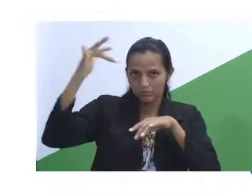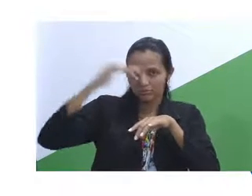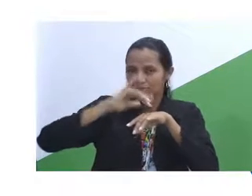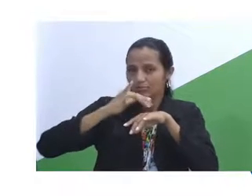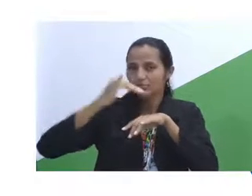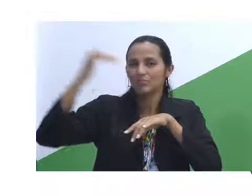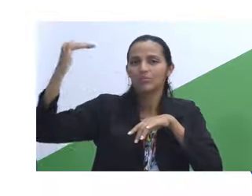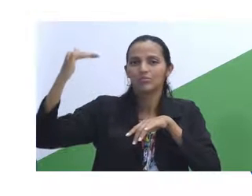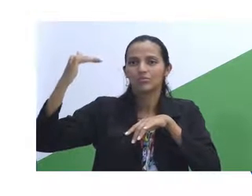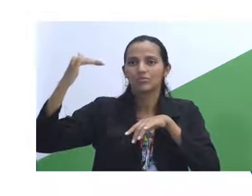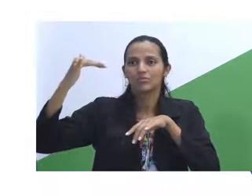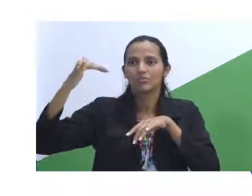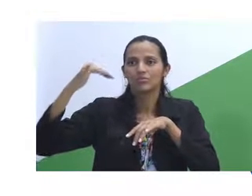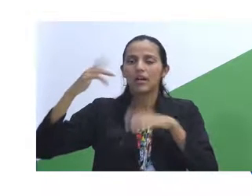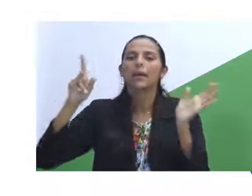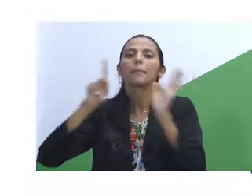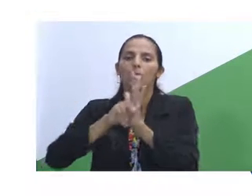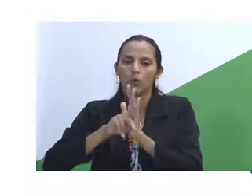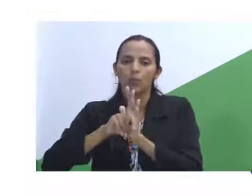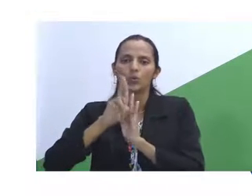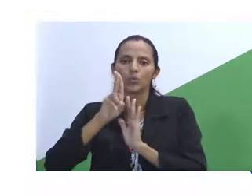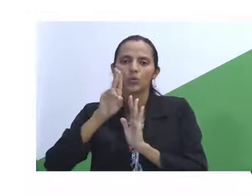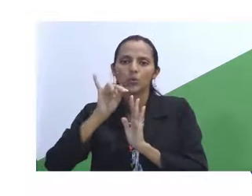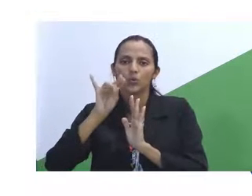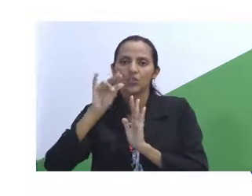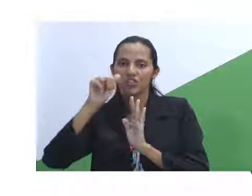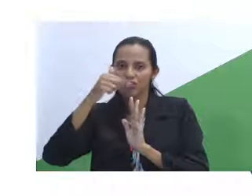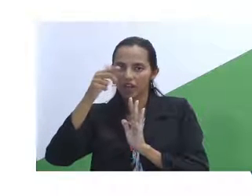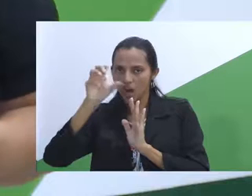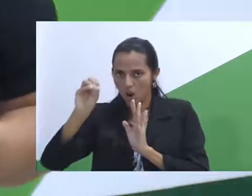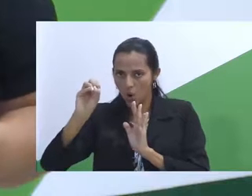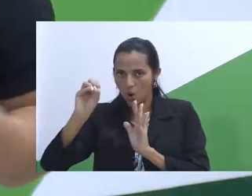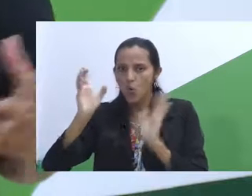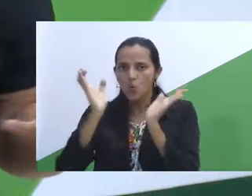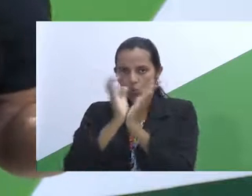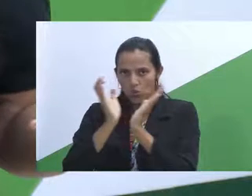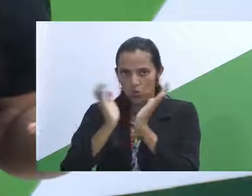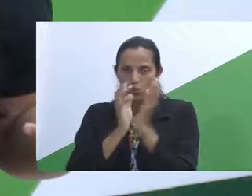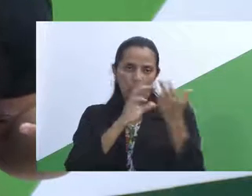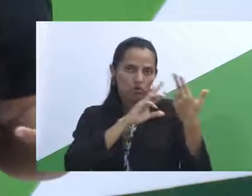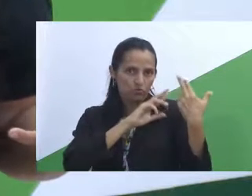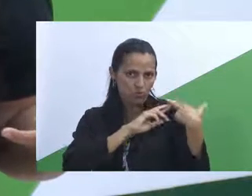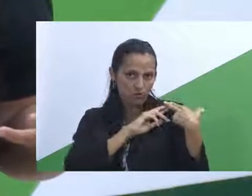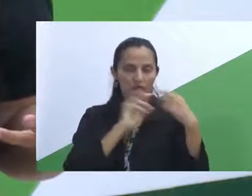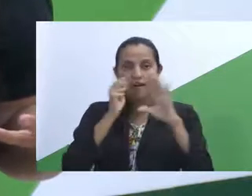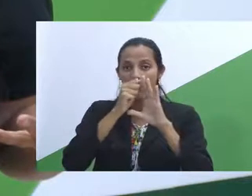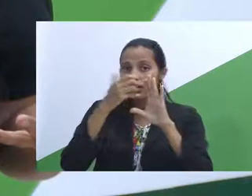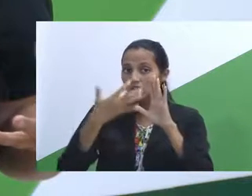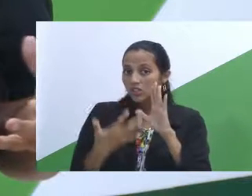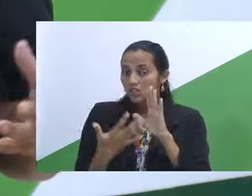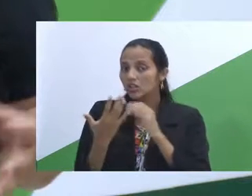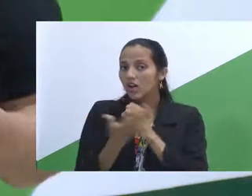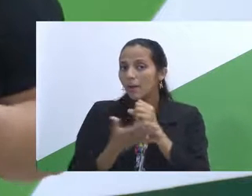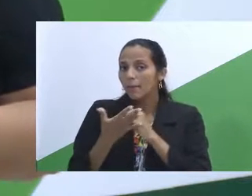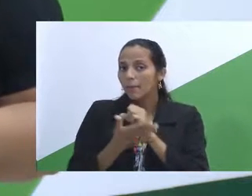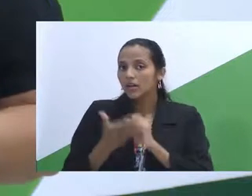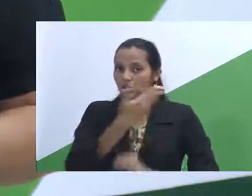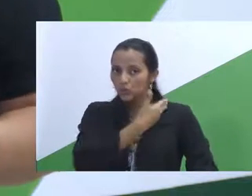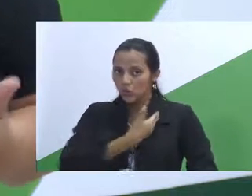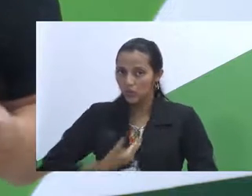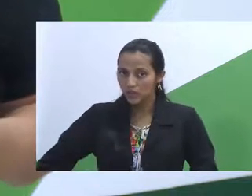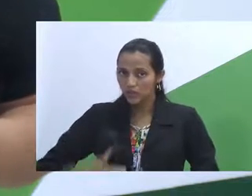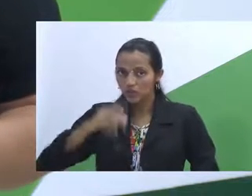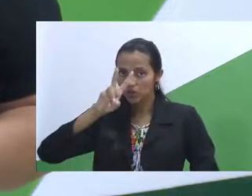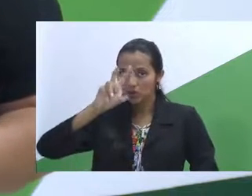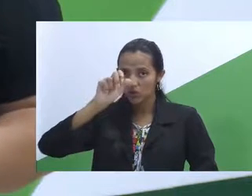deveria pertencer, então, à União. Ou seja, a gente vai, como eu falei para vocês, uma das características básicas, então, desse governo é